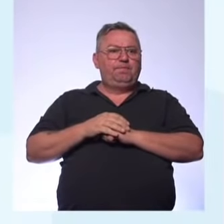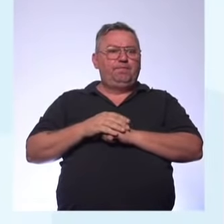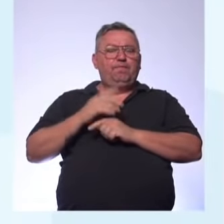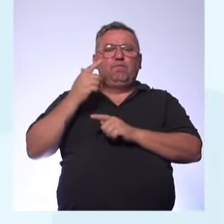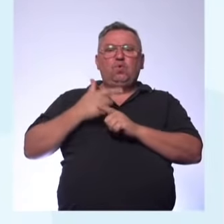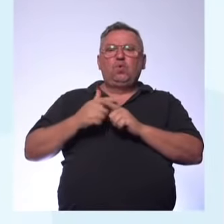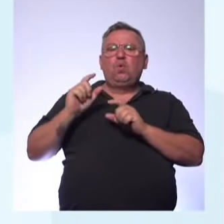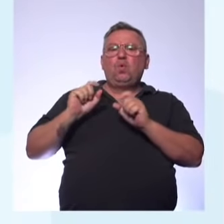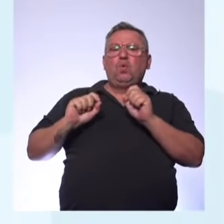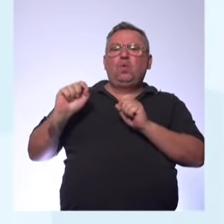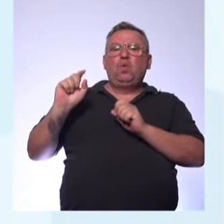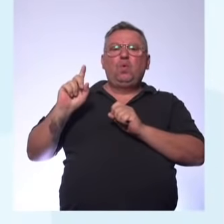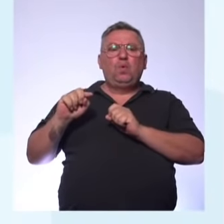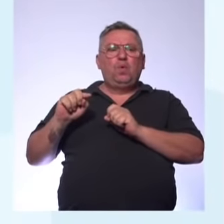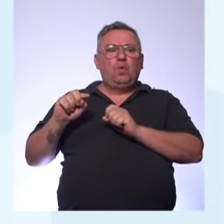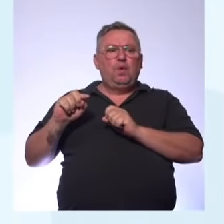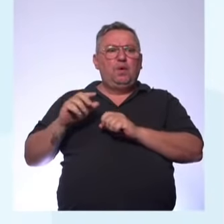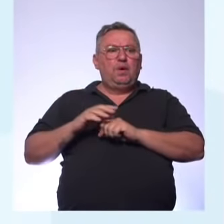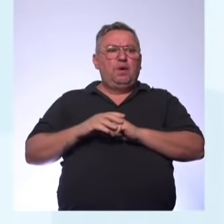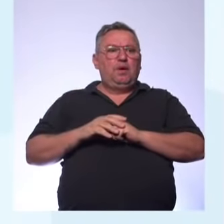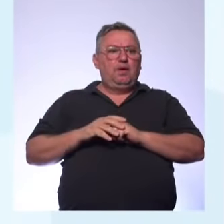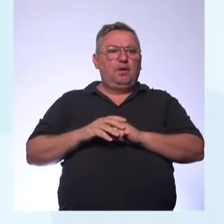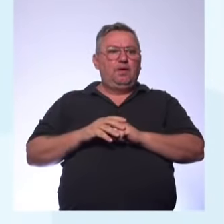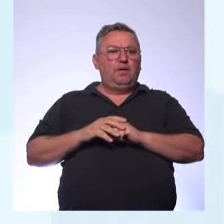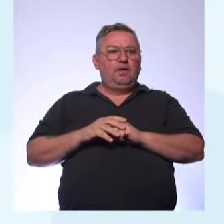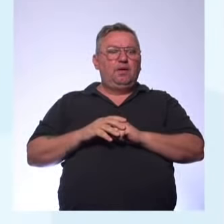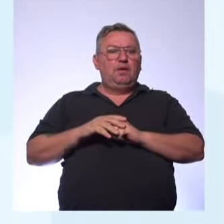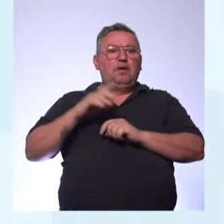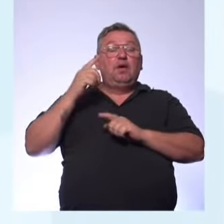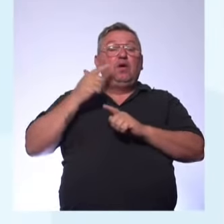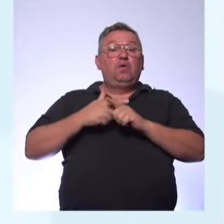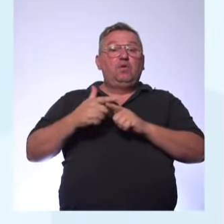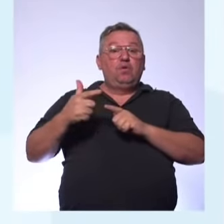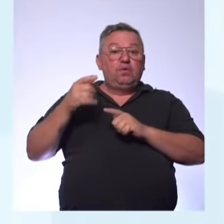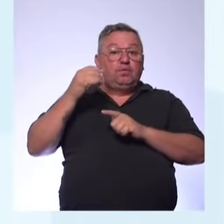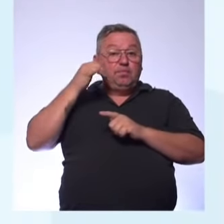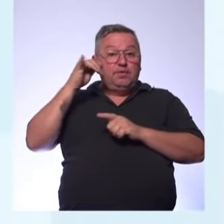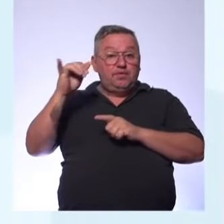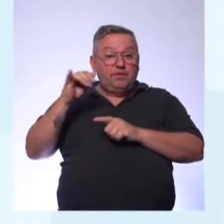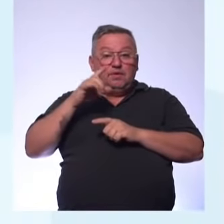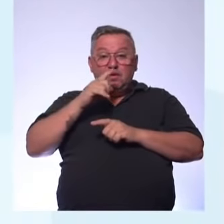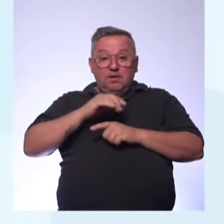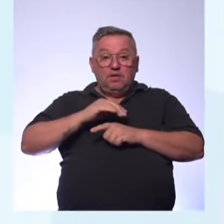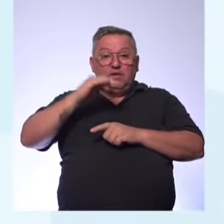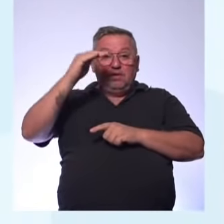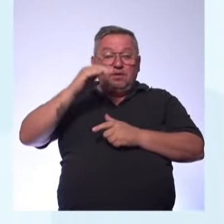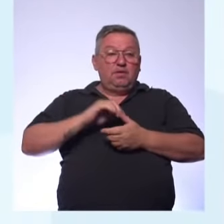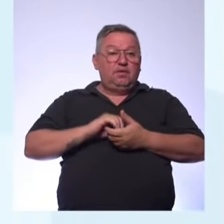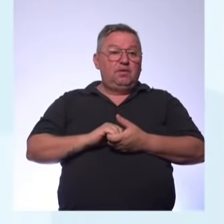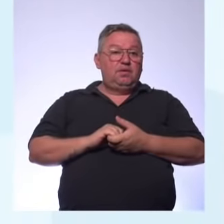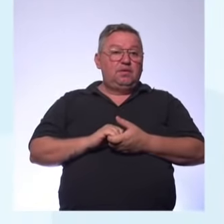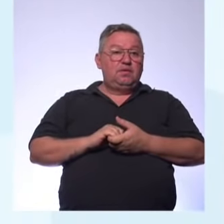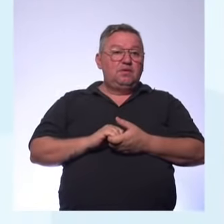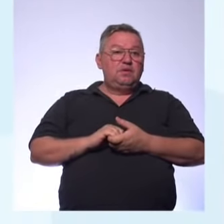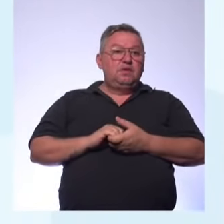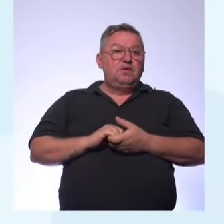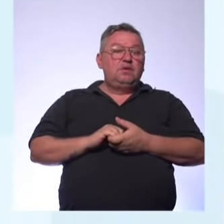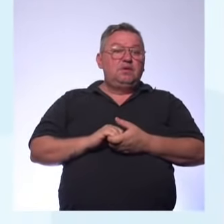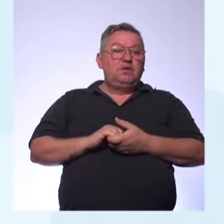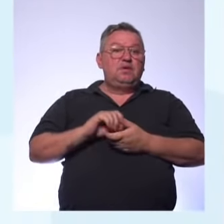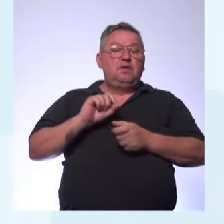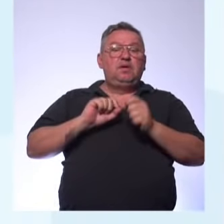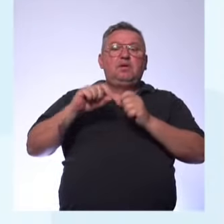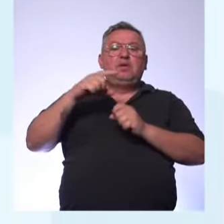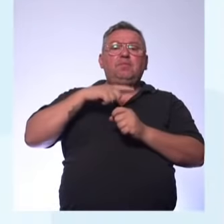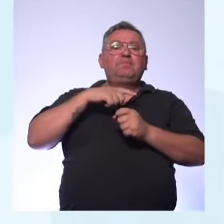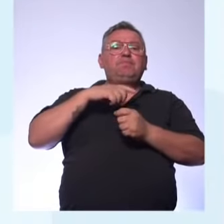Sobre o que é? It's about how to prevent floods. É sobre como prevenir enchentes. What kind of text is it? Que tipo